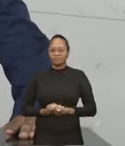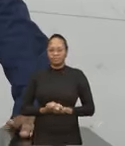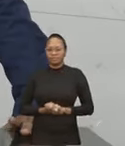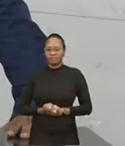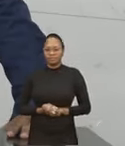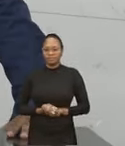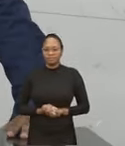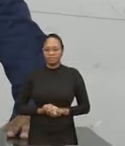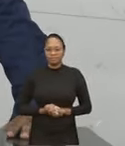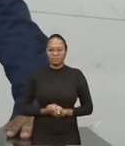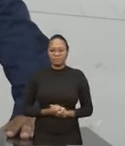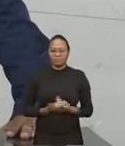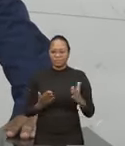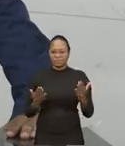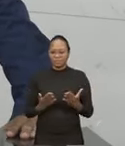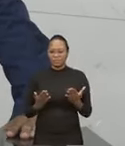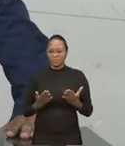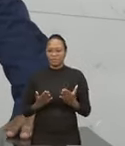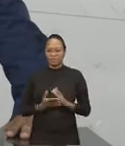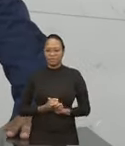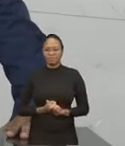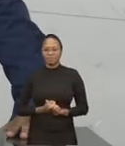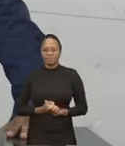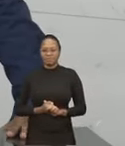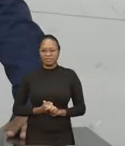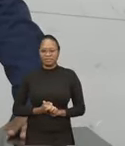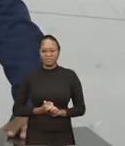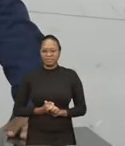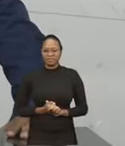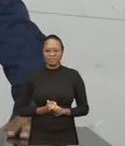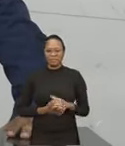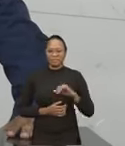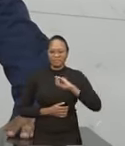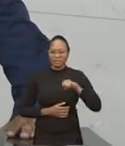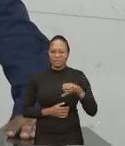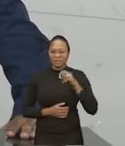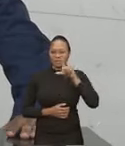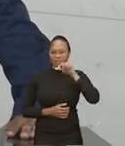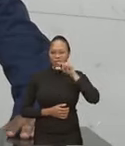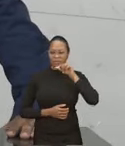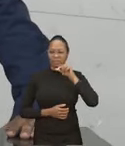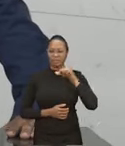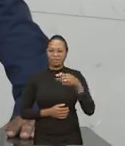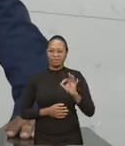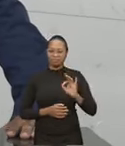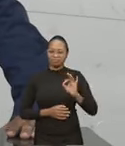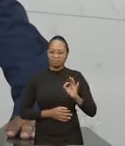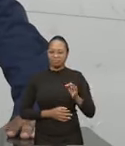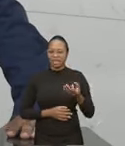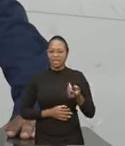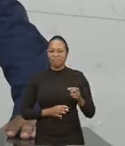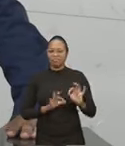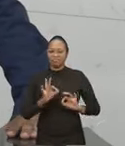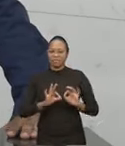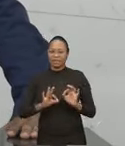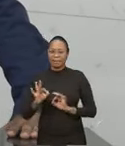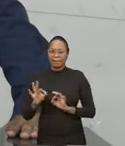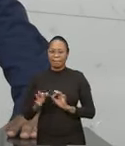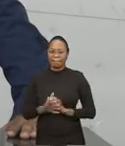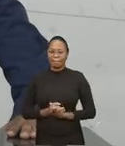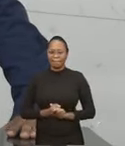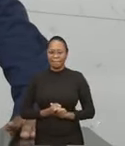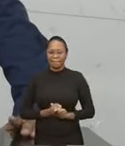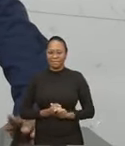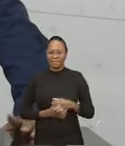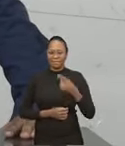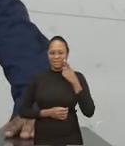A Areias hoje está bem servida, Jauá hoje está bem servido, as coisas acontecem. Você vai em Jauá, você